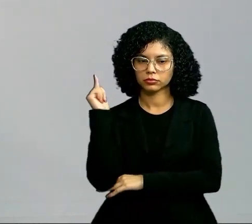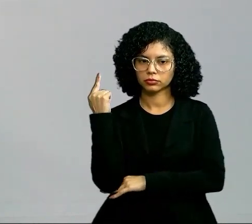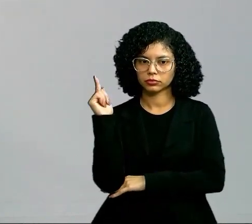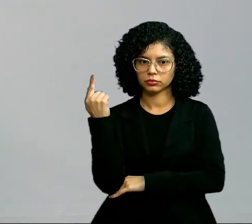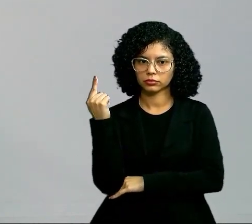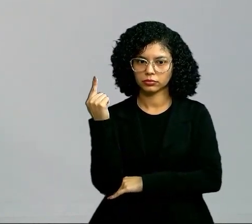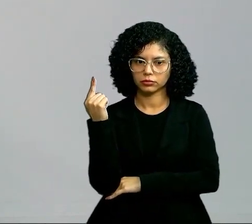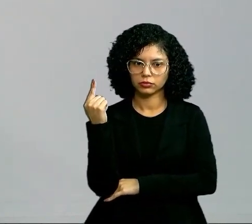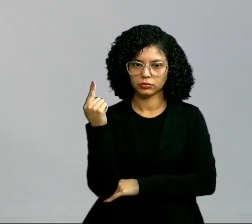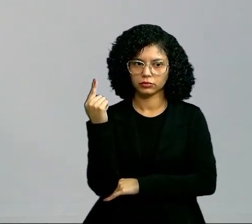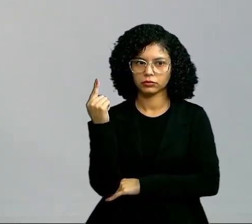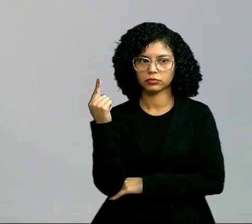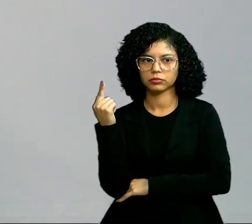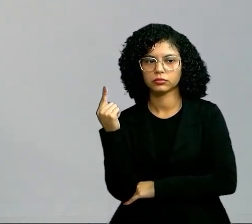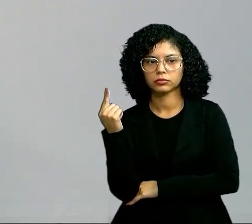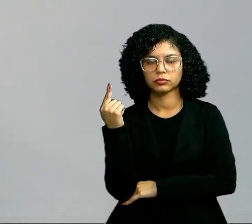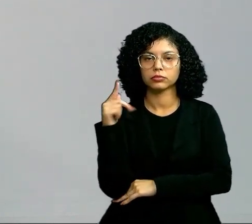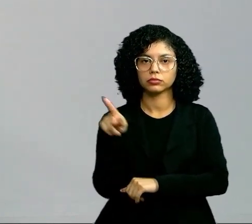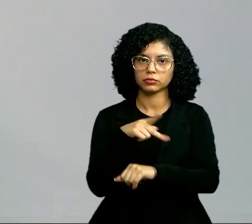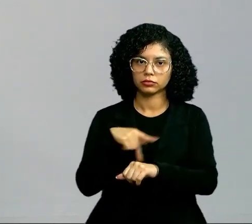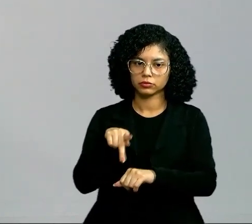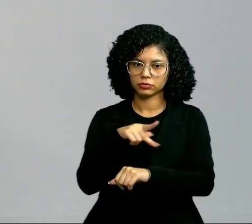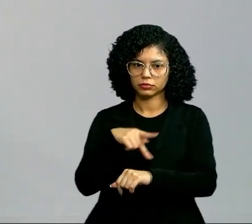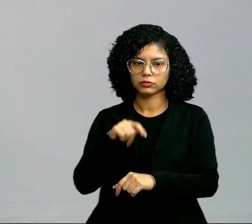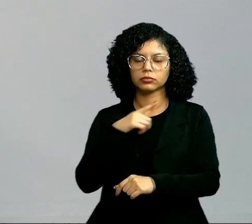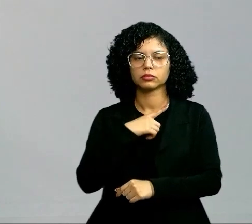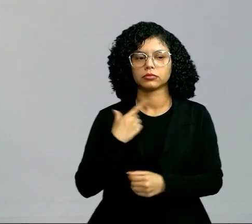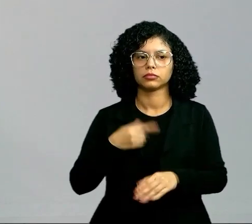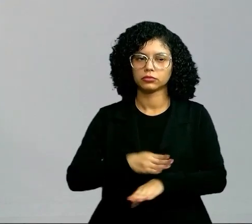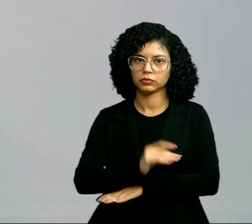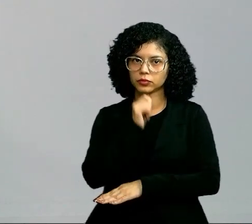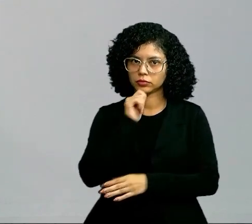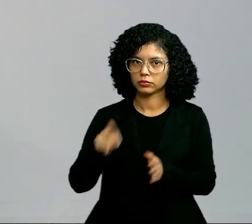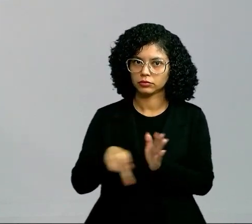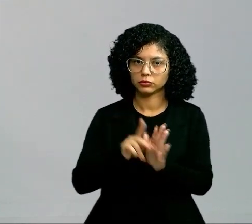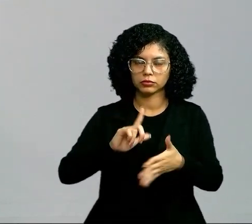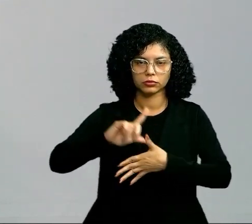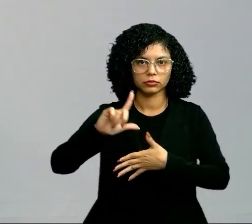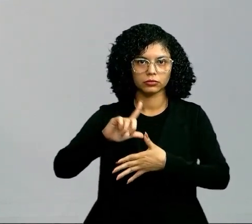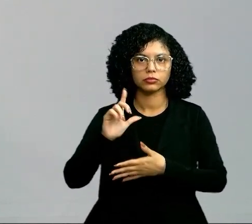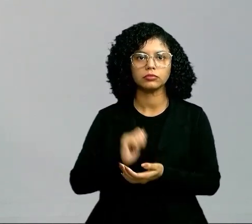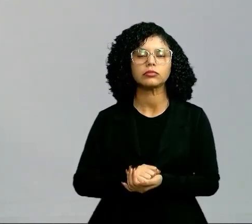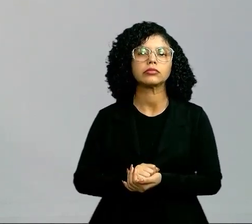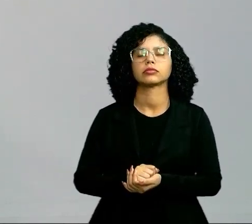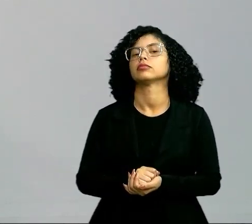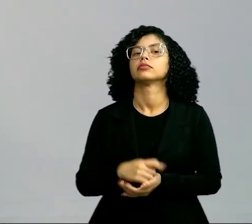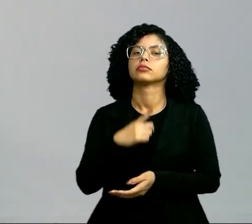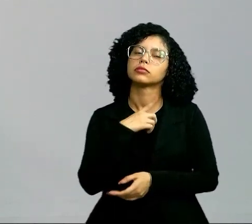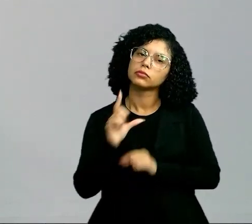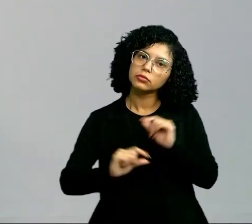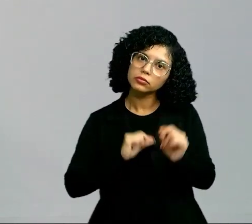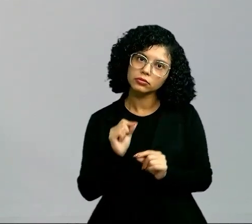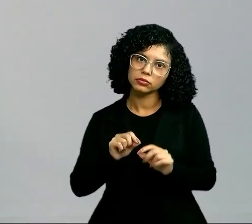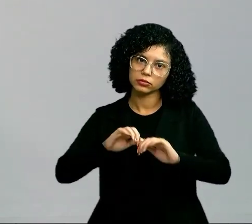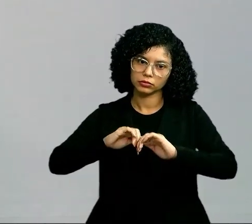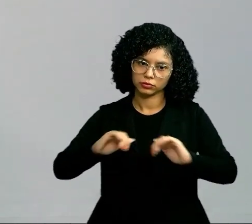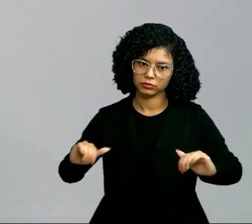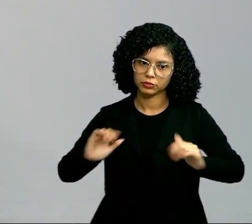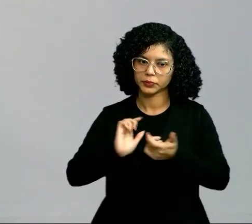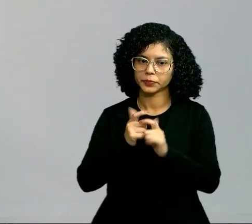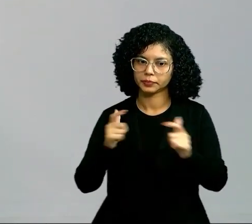geográfica dos países, né, que estão dentro da América Latina. Ou seja, nós temos uma divisão